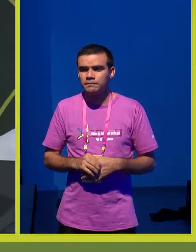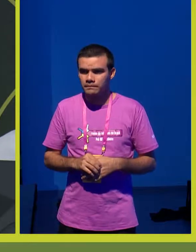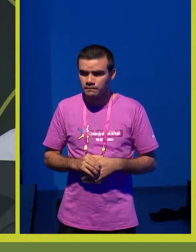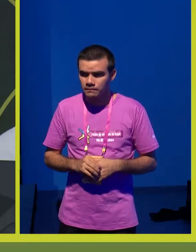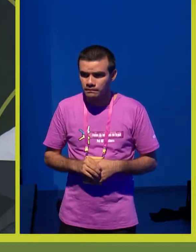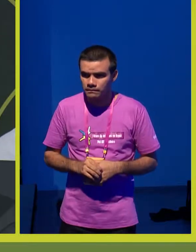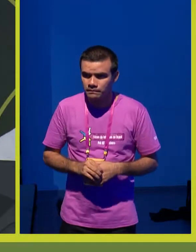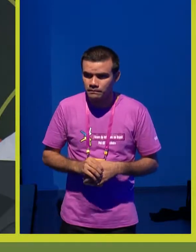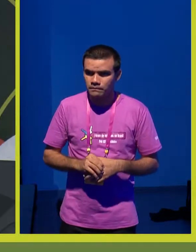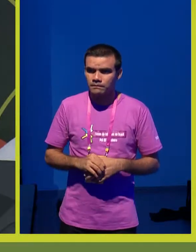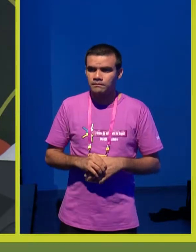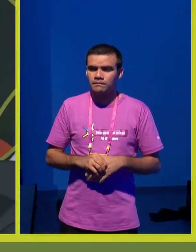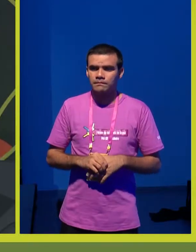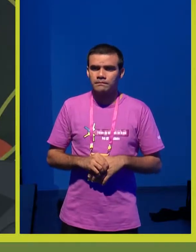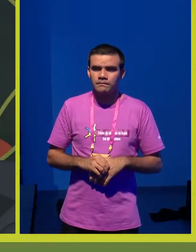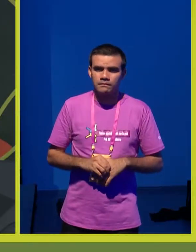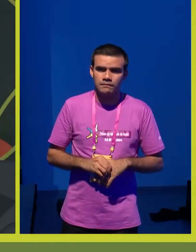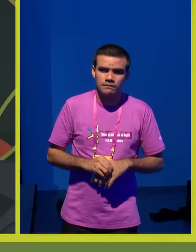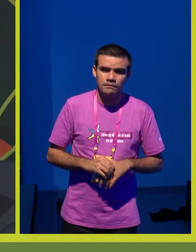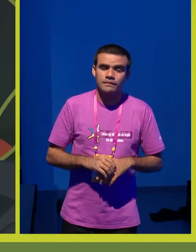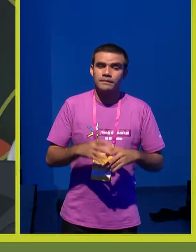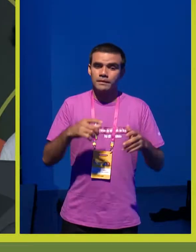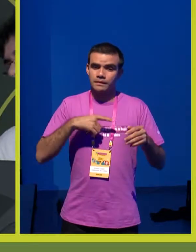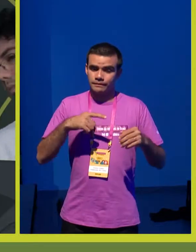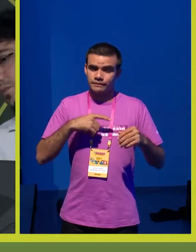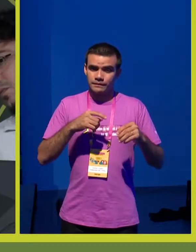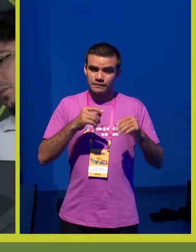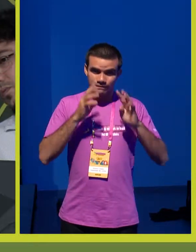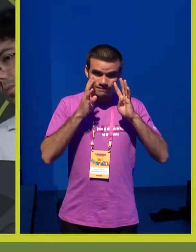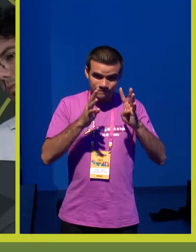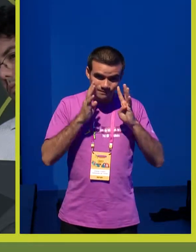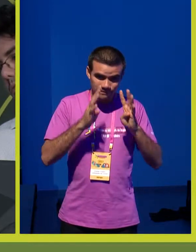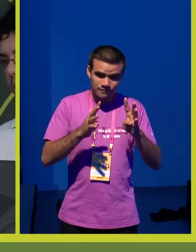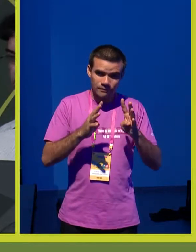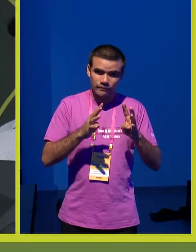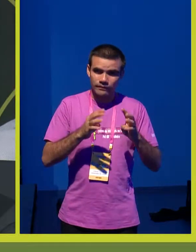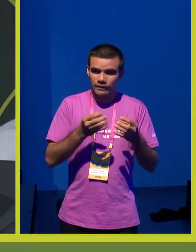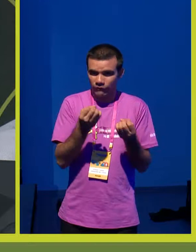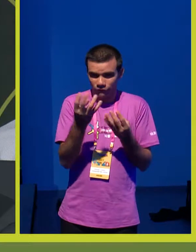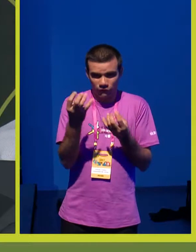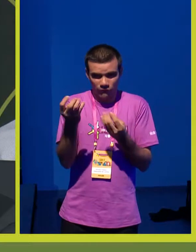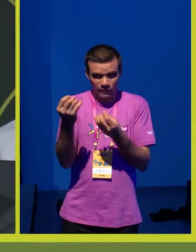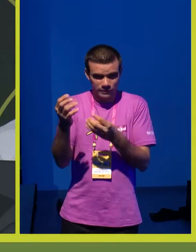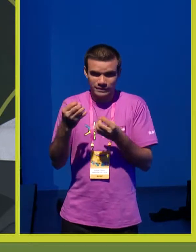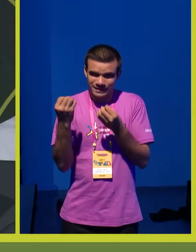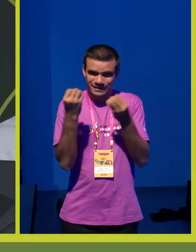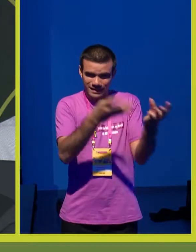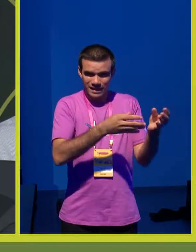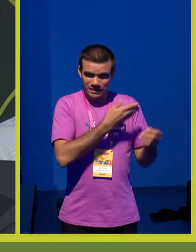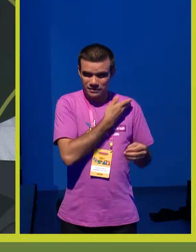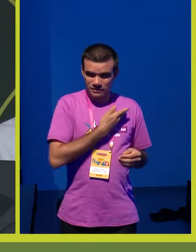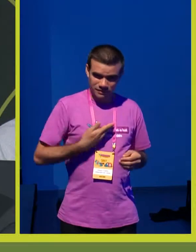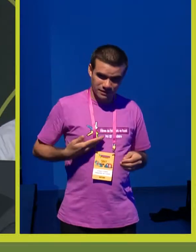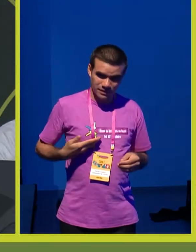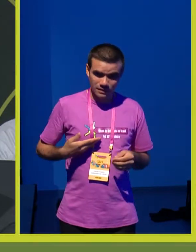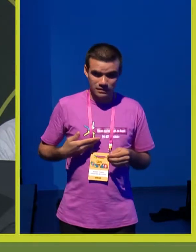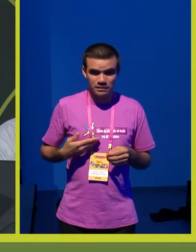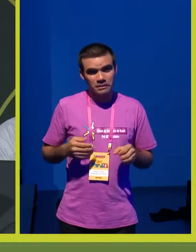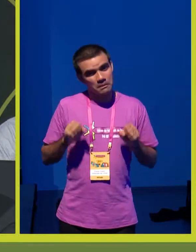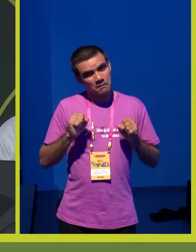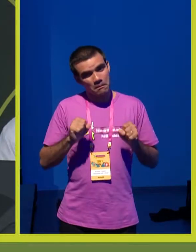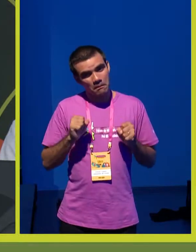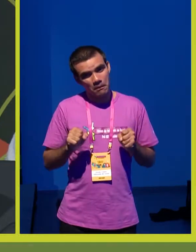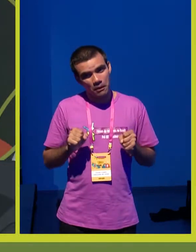nessa questão de acesso a dados isso é um problema porque quando a gente fornece para órgãos públicos a gente mesmo